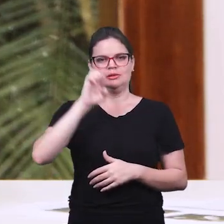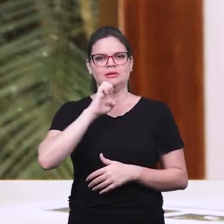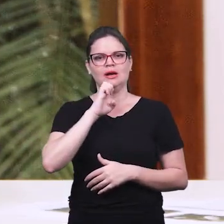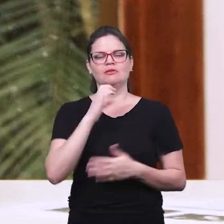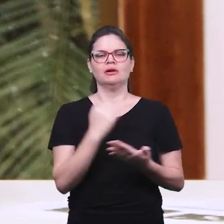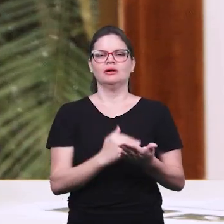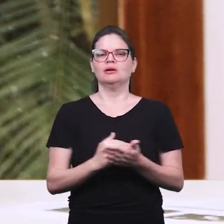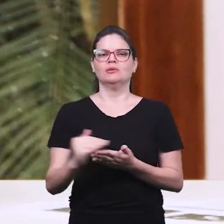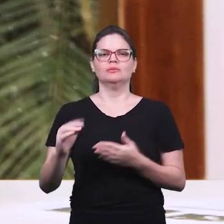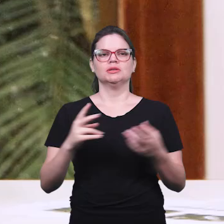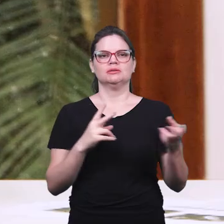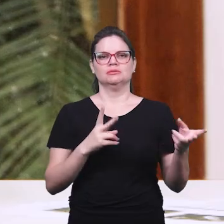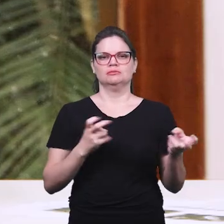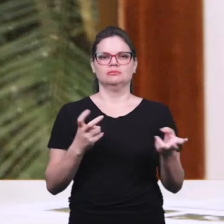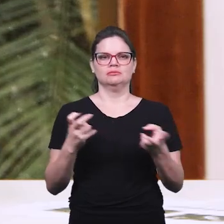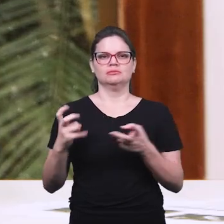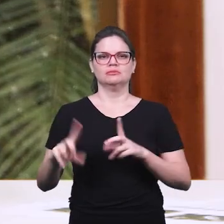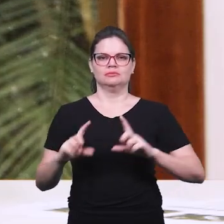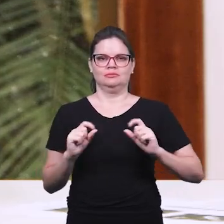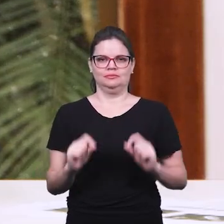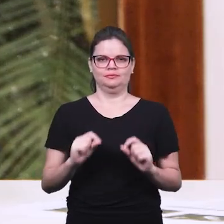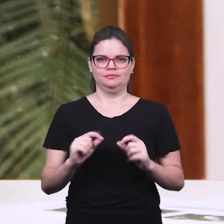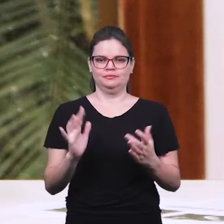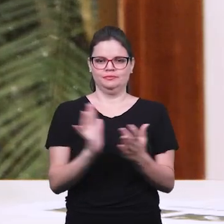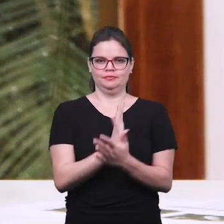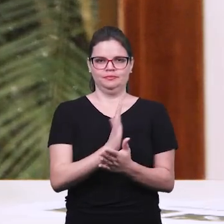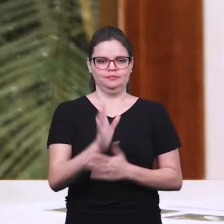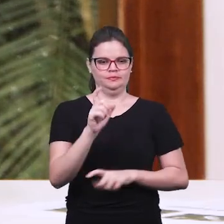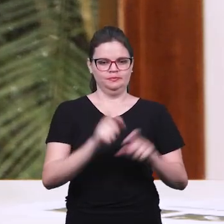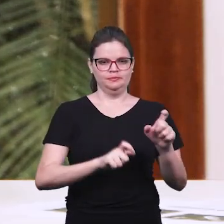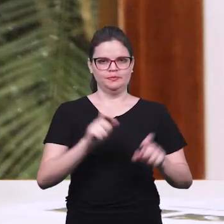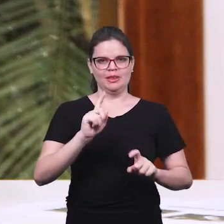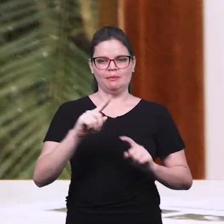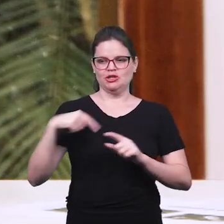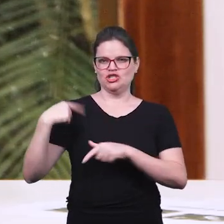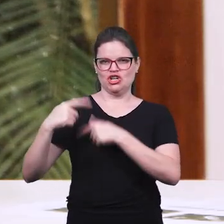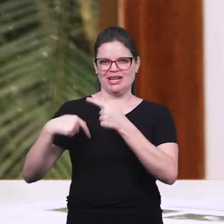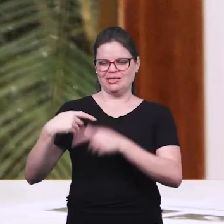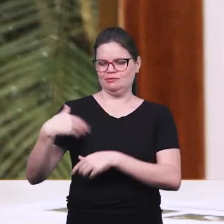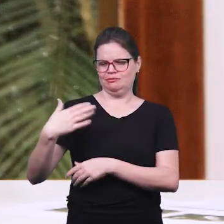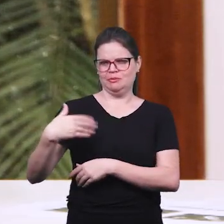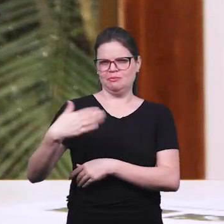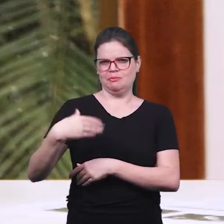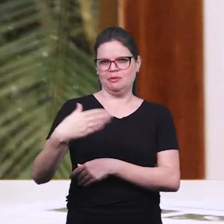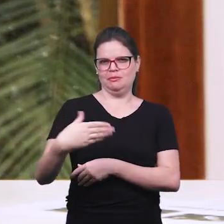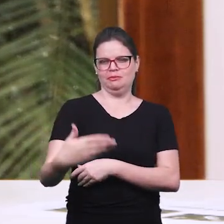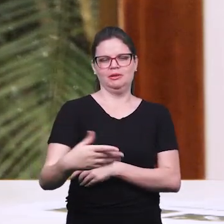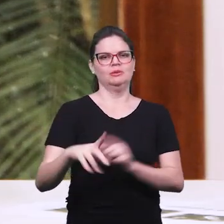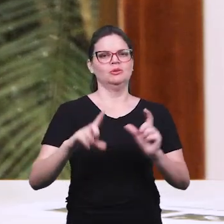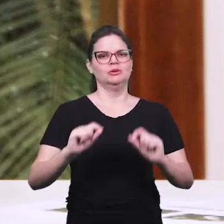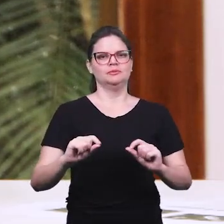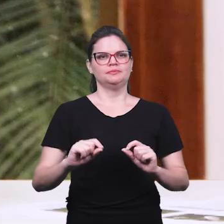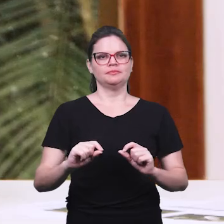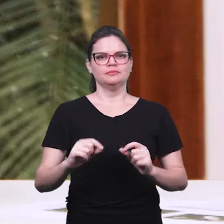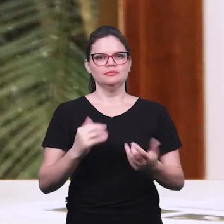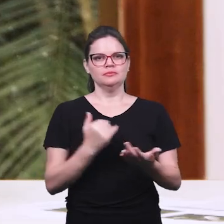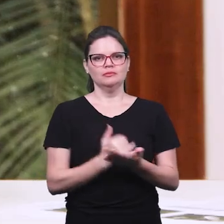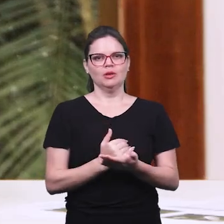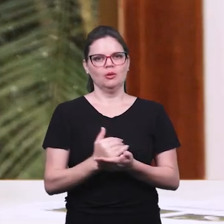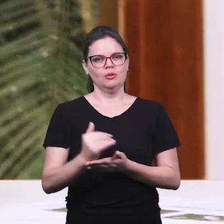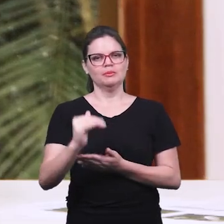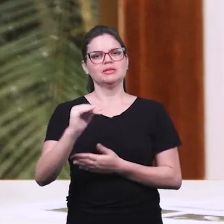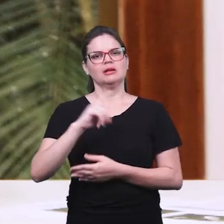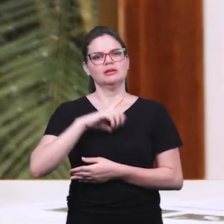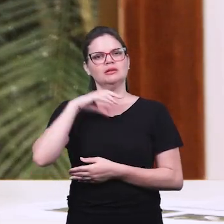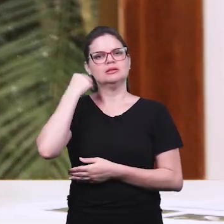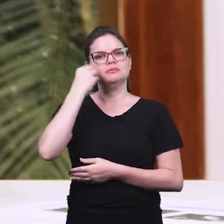começou a se observar que alguns homens das gerações futuras começaram a andar com